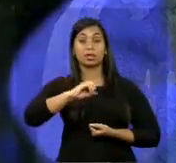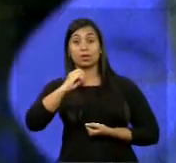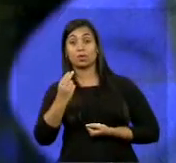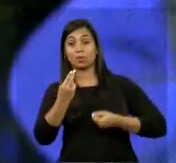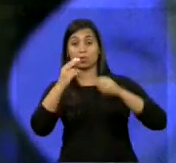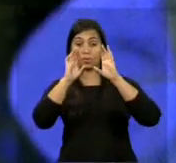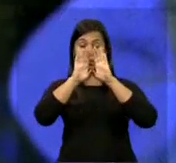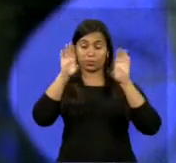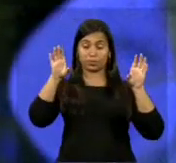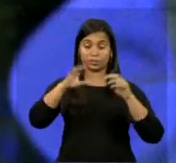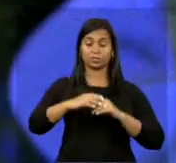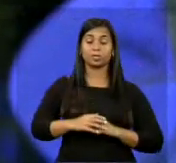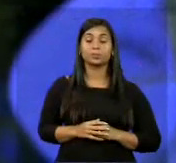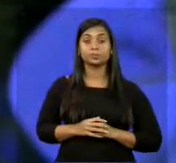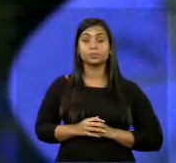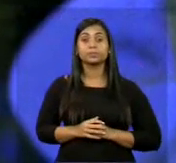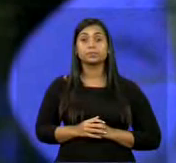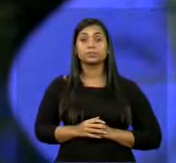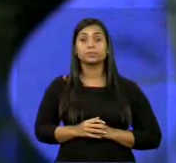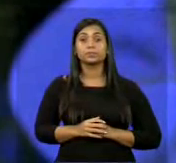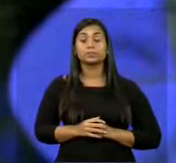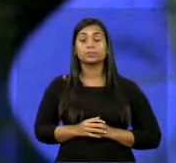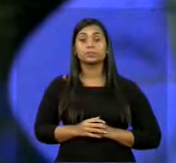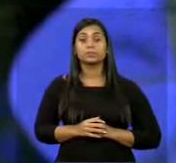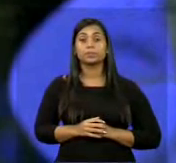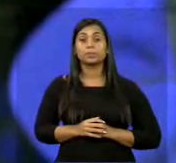vontade, assim na terra como no céu.